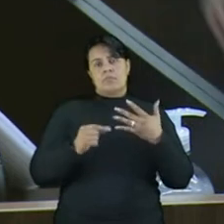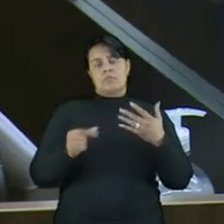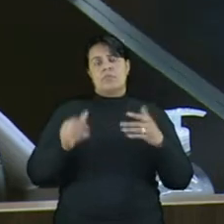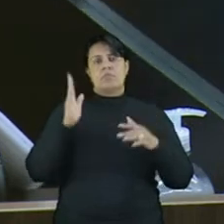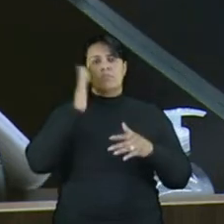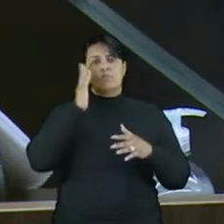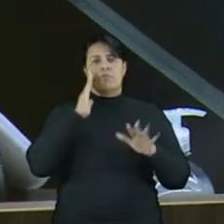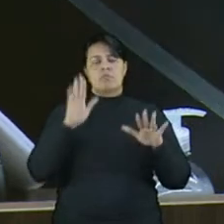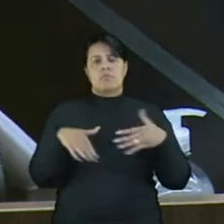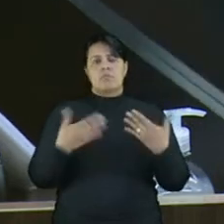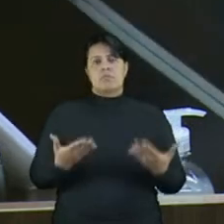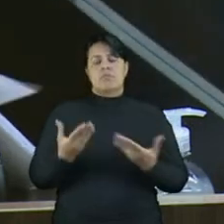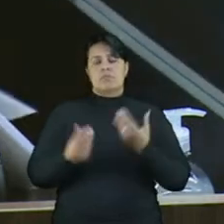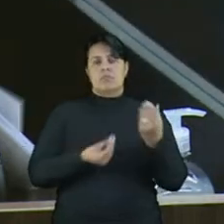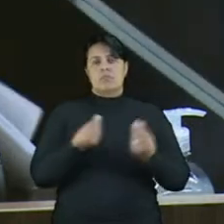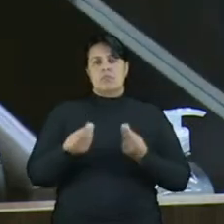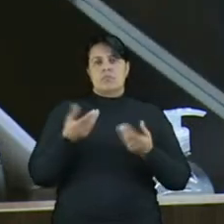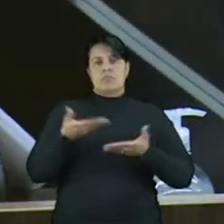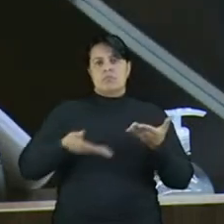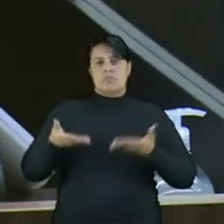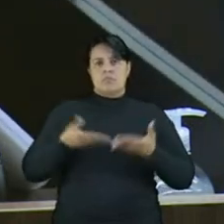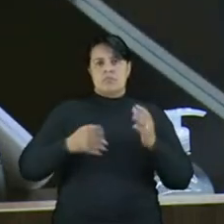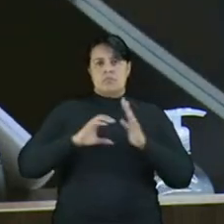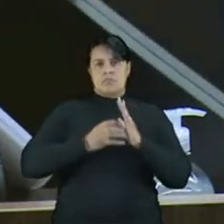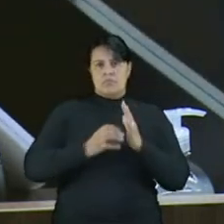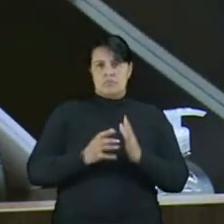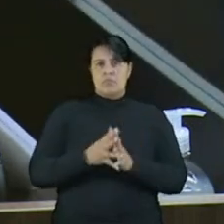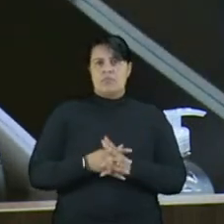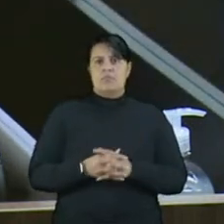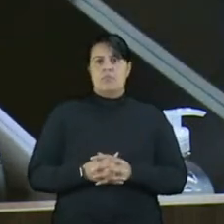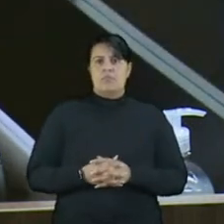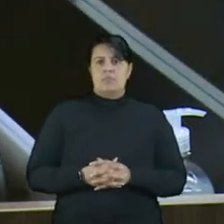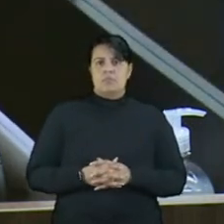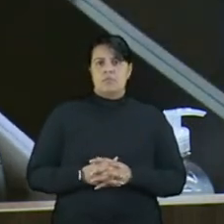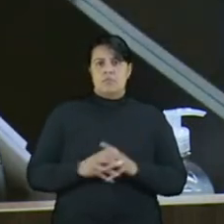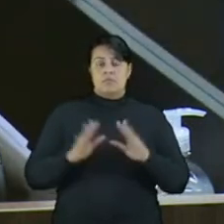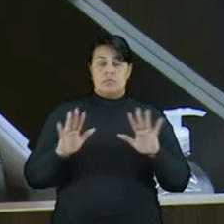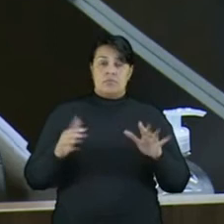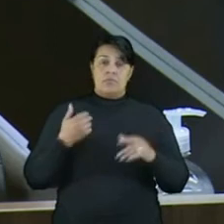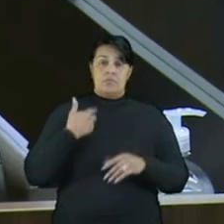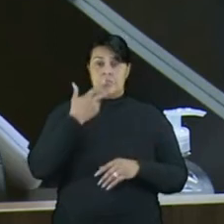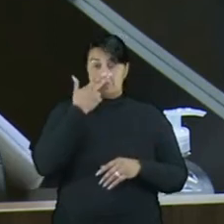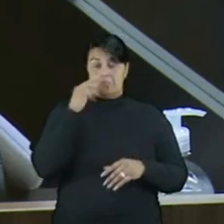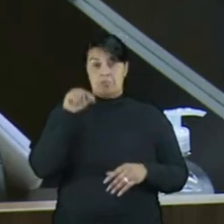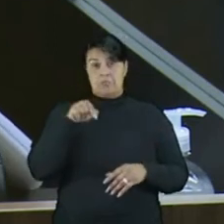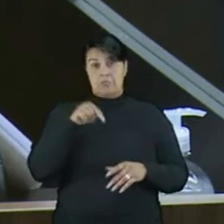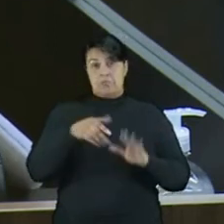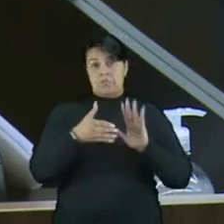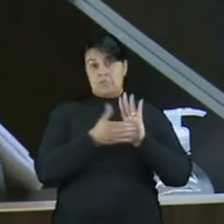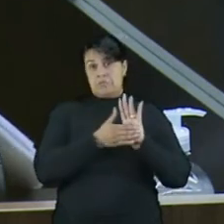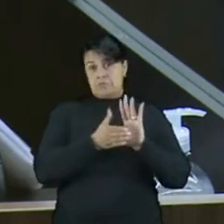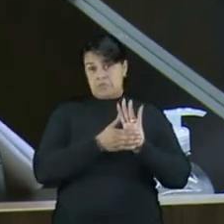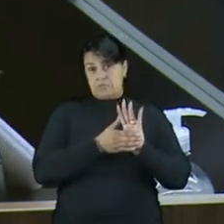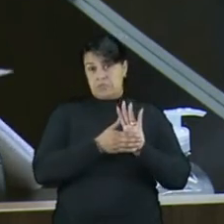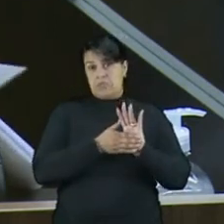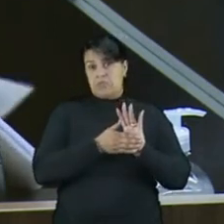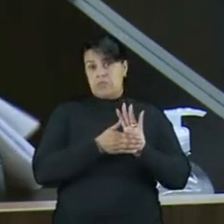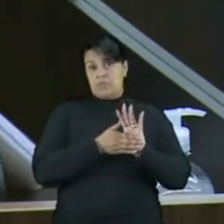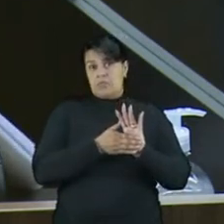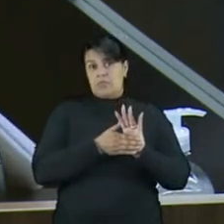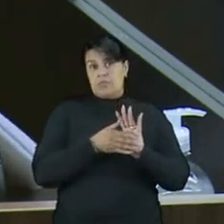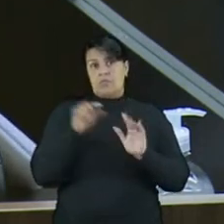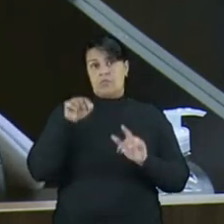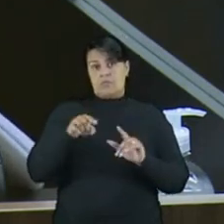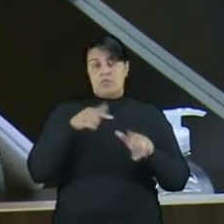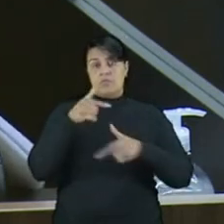dados pessoais e do encarregado. Eu creio que esta proposta, senhora Presidente, e esse trabalho que